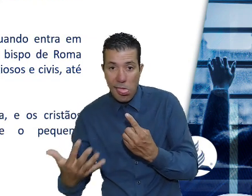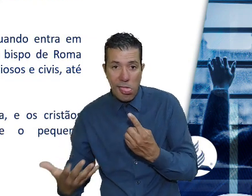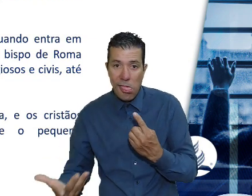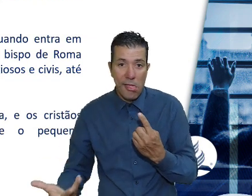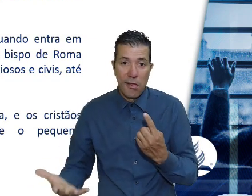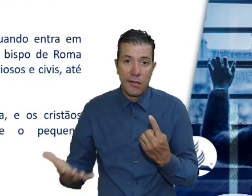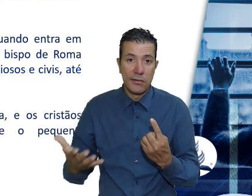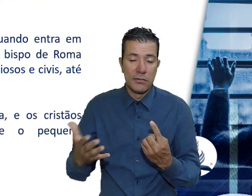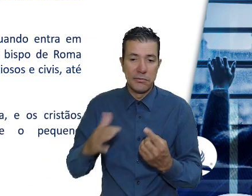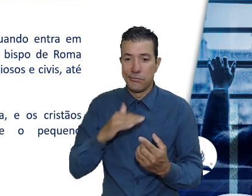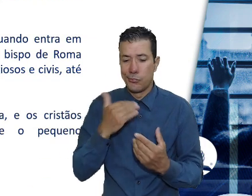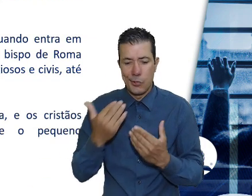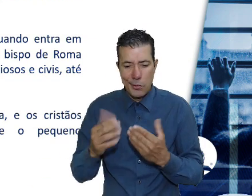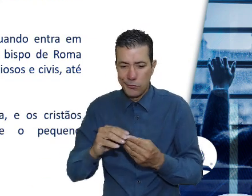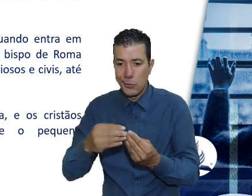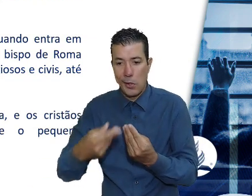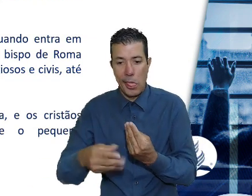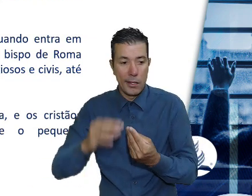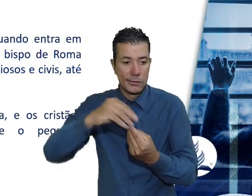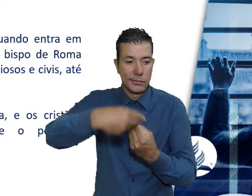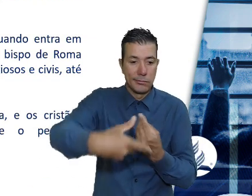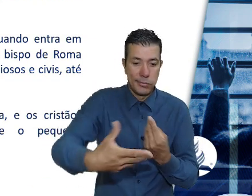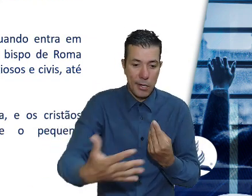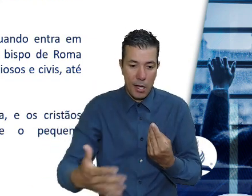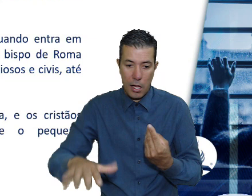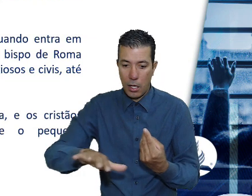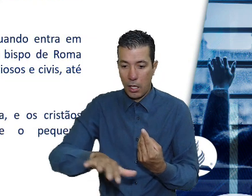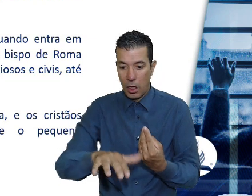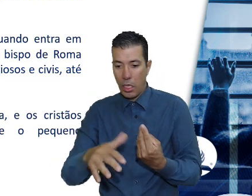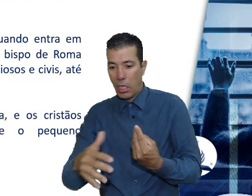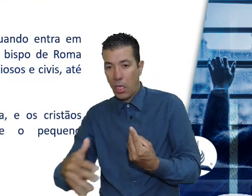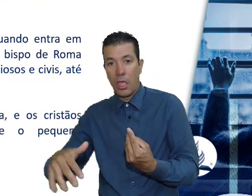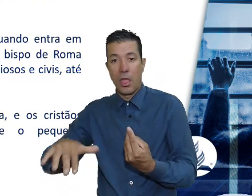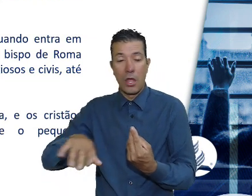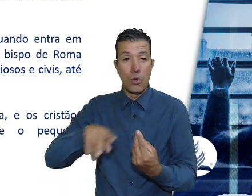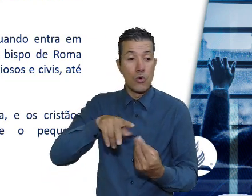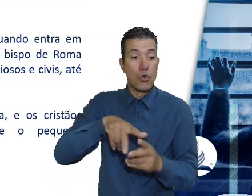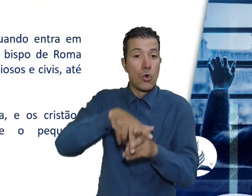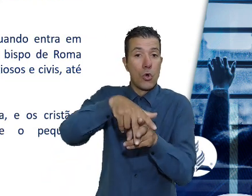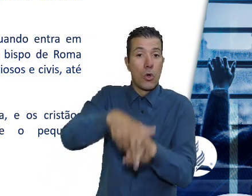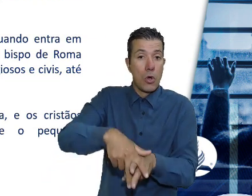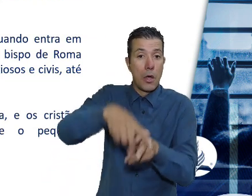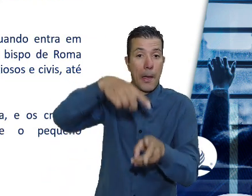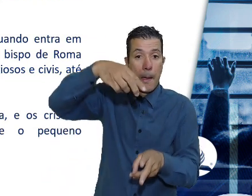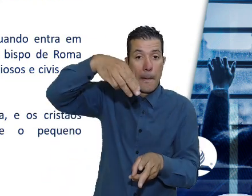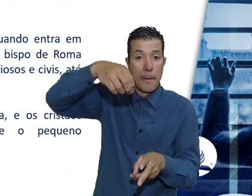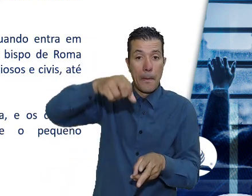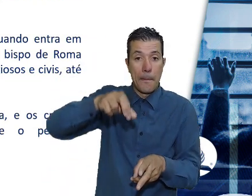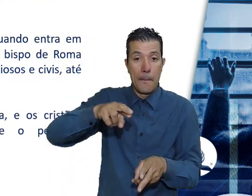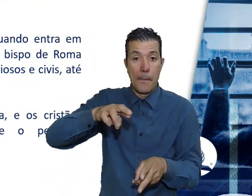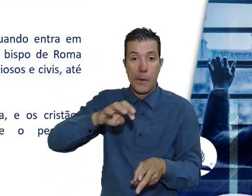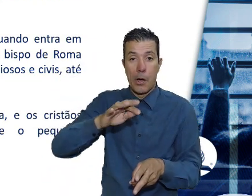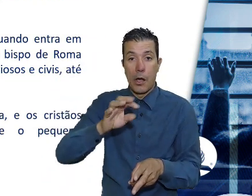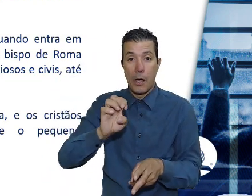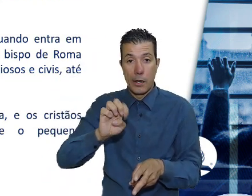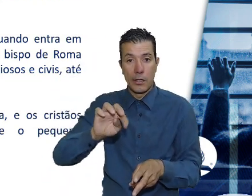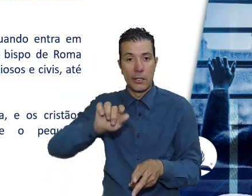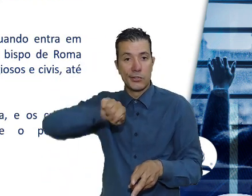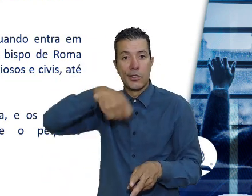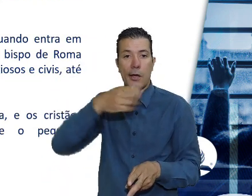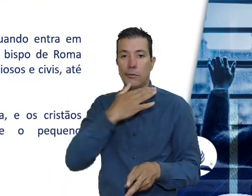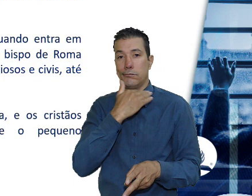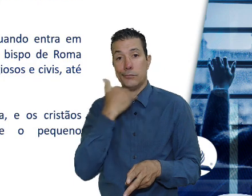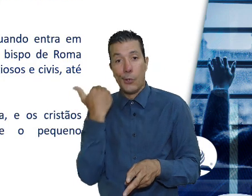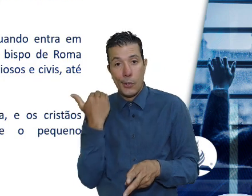uma folha que já morreu. E o nome desse cavaleiro é Morte, e o inferno estava seguindo.